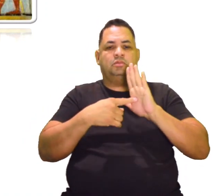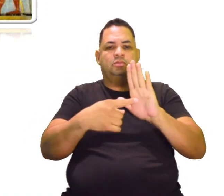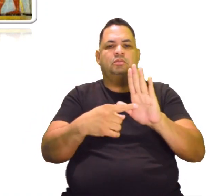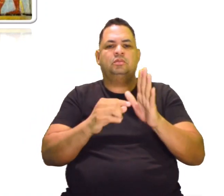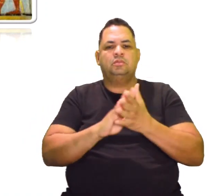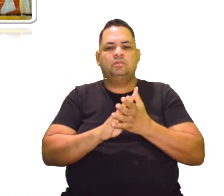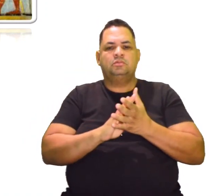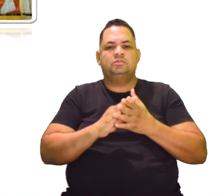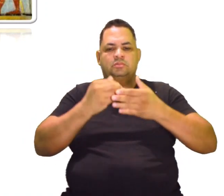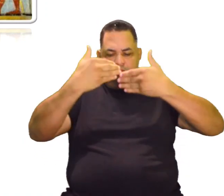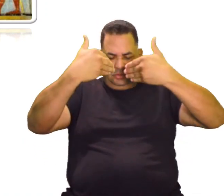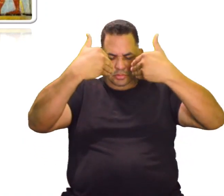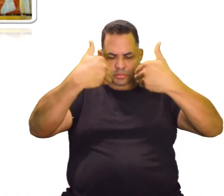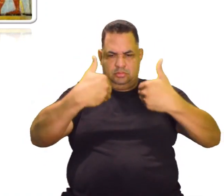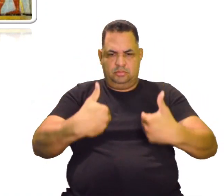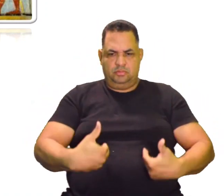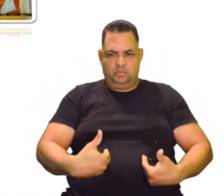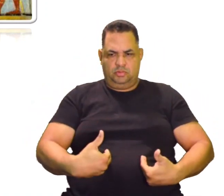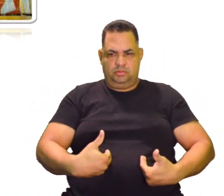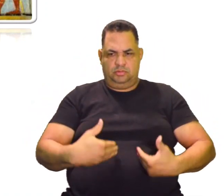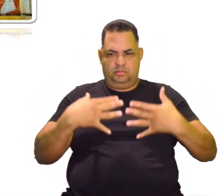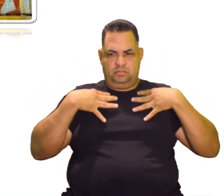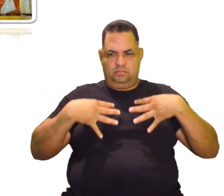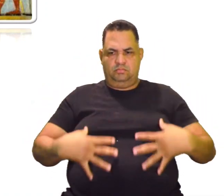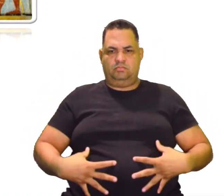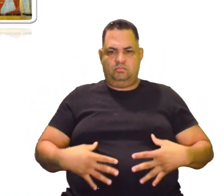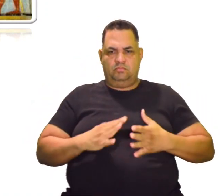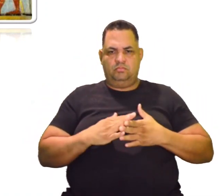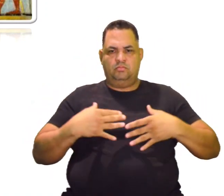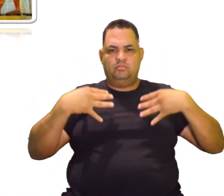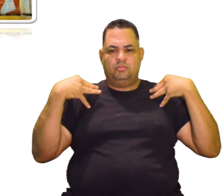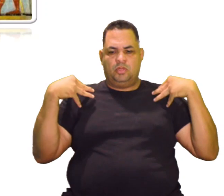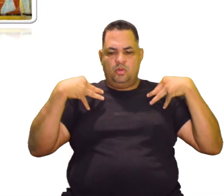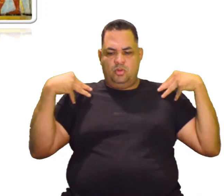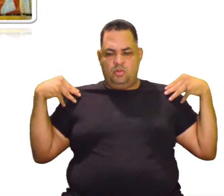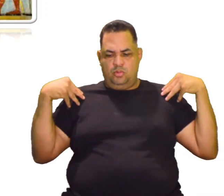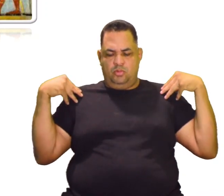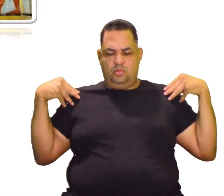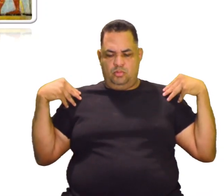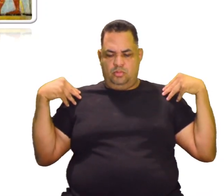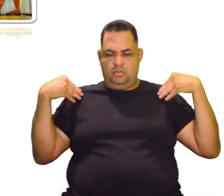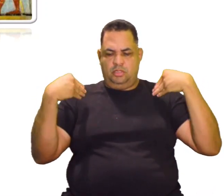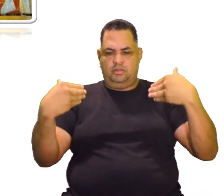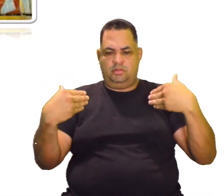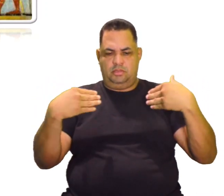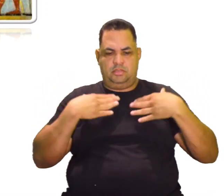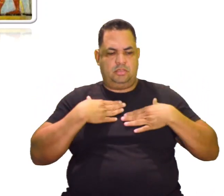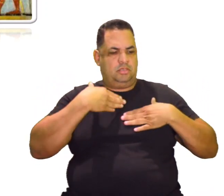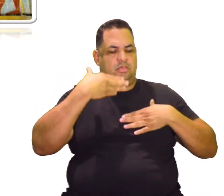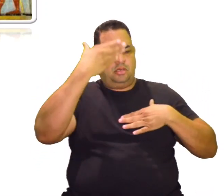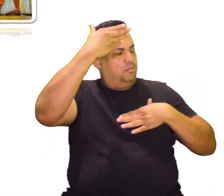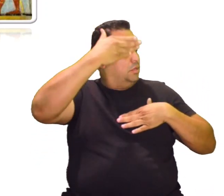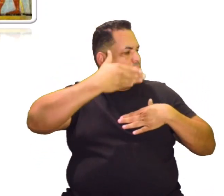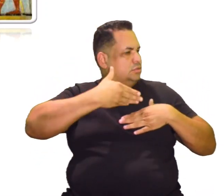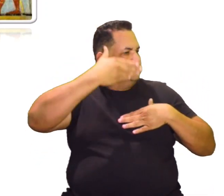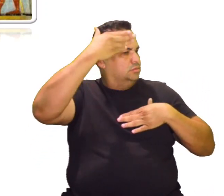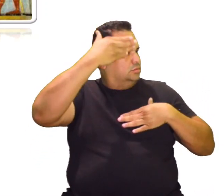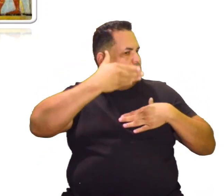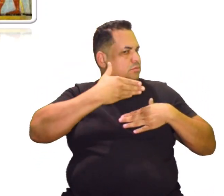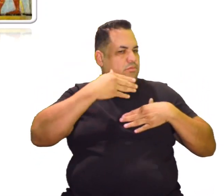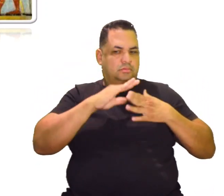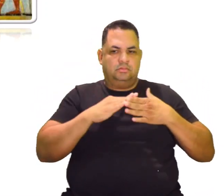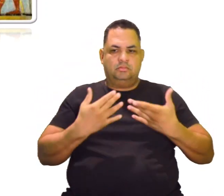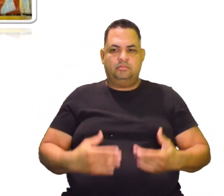a posição dos corpos, né? Sempre ombro para frente e cabeça para o lado. Vamos observar